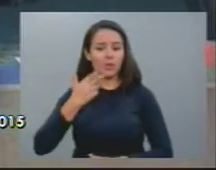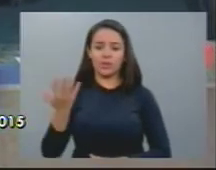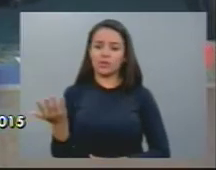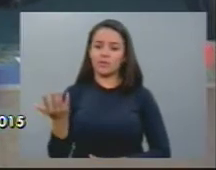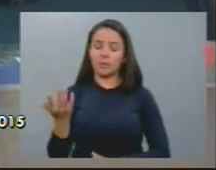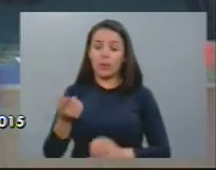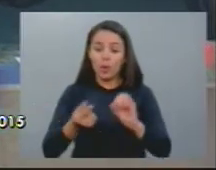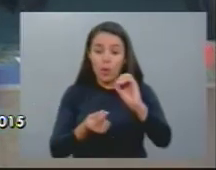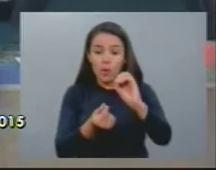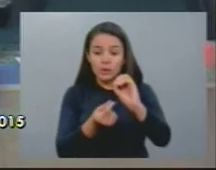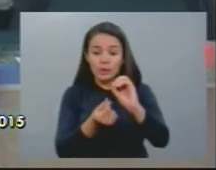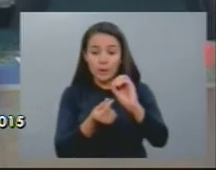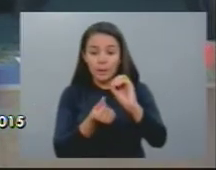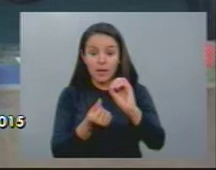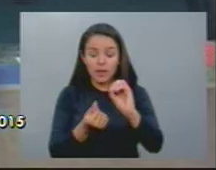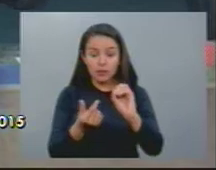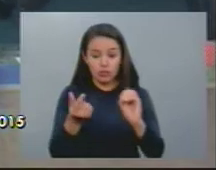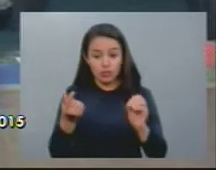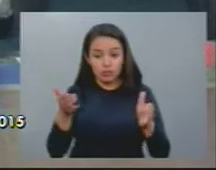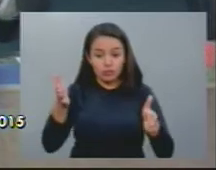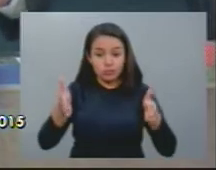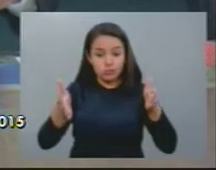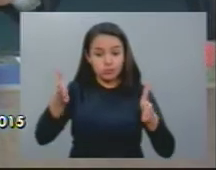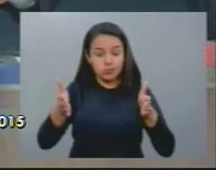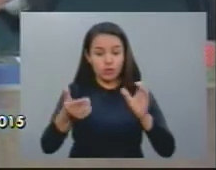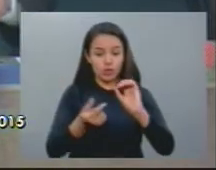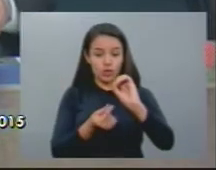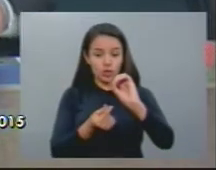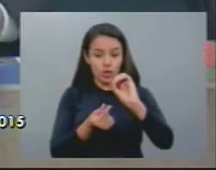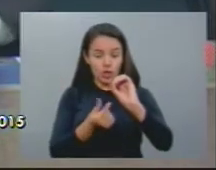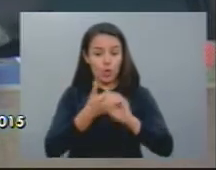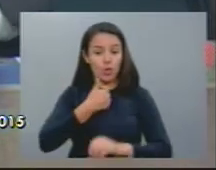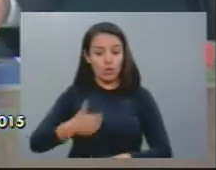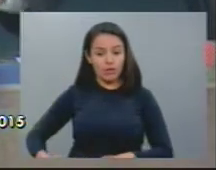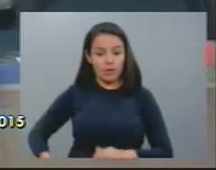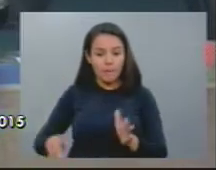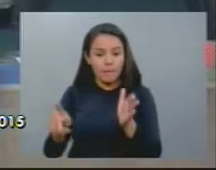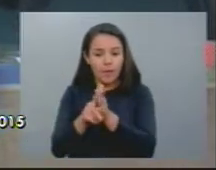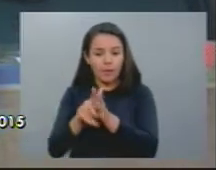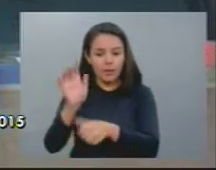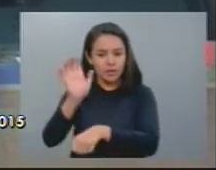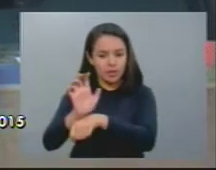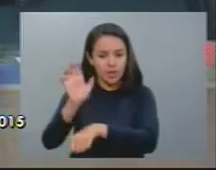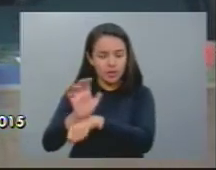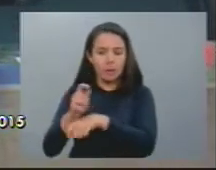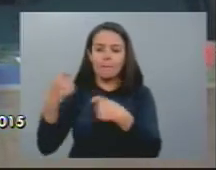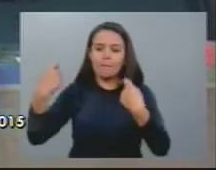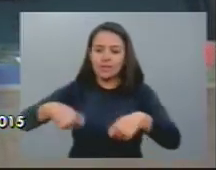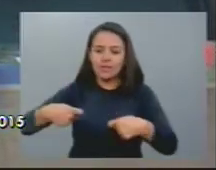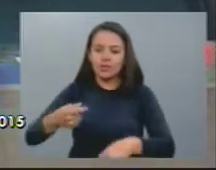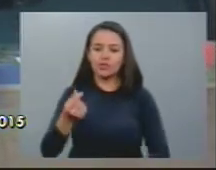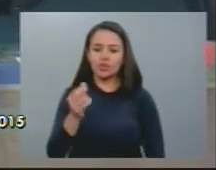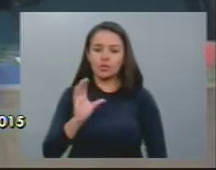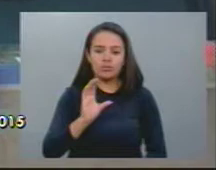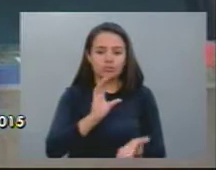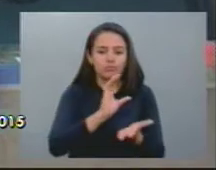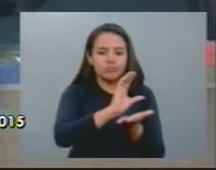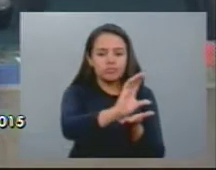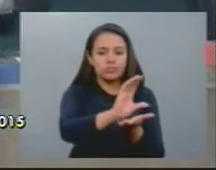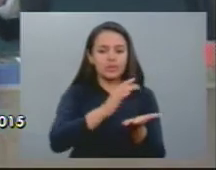aplicarmos esse pouco recurso que o Estado do Ceará dispõe, nós faremos um Ceará melhor.